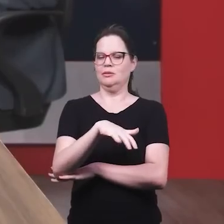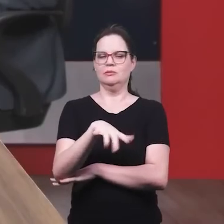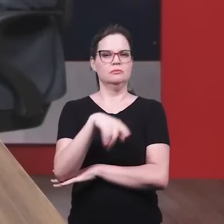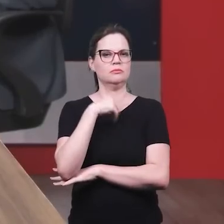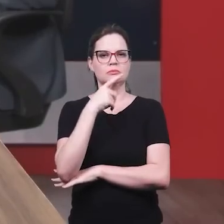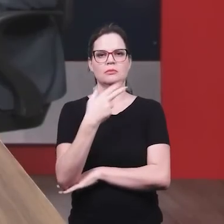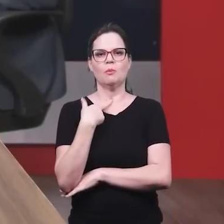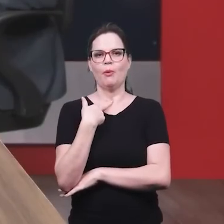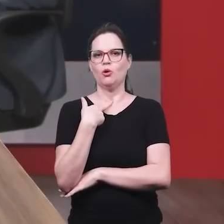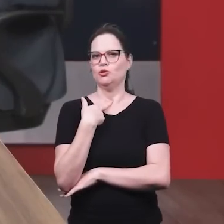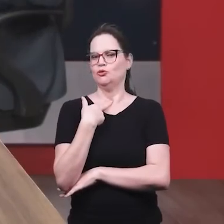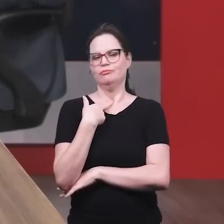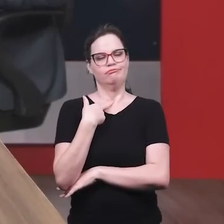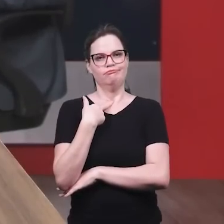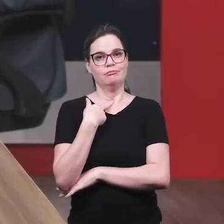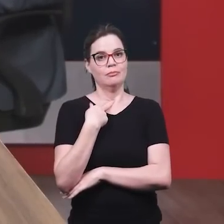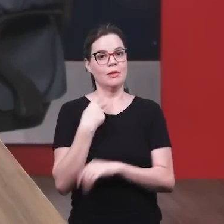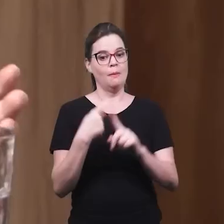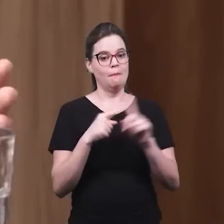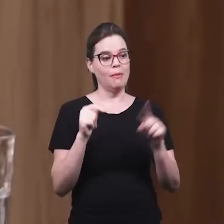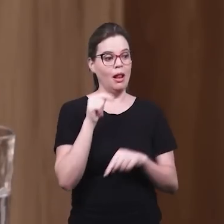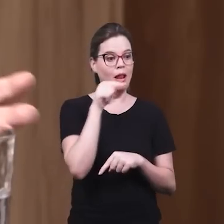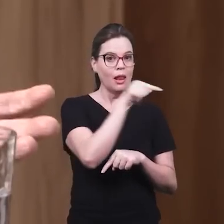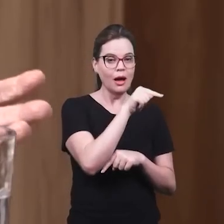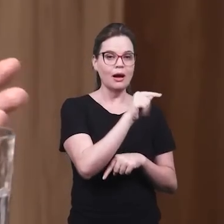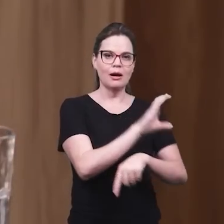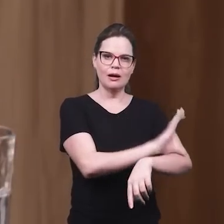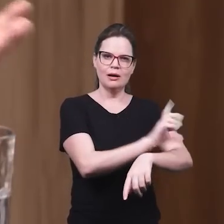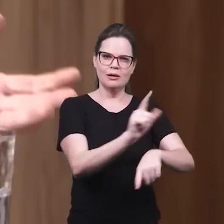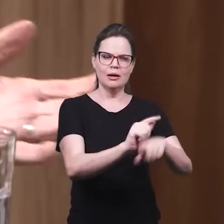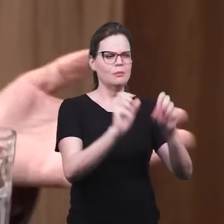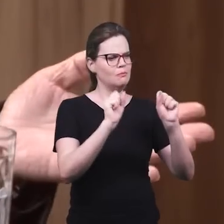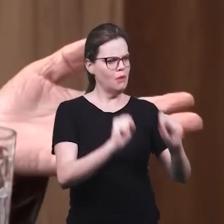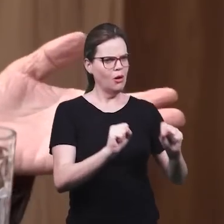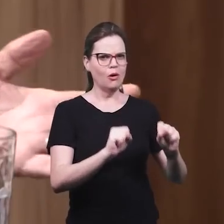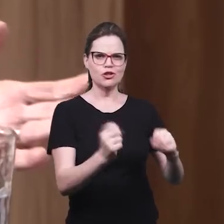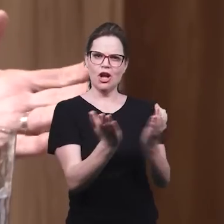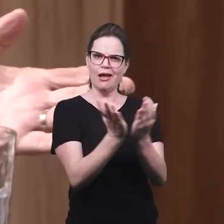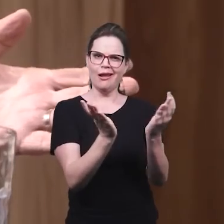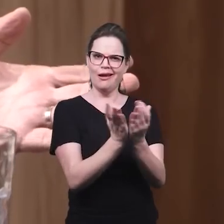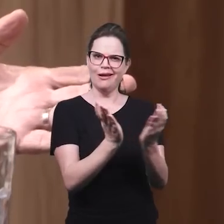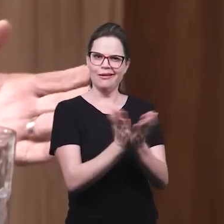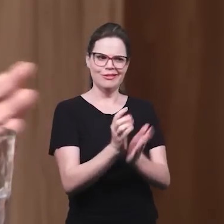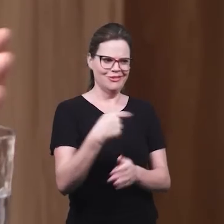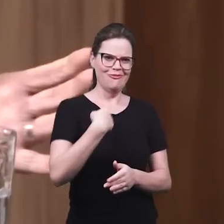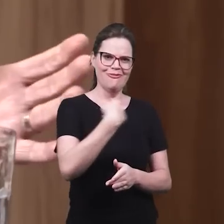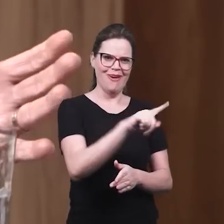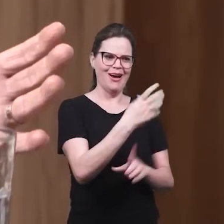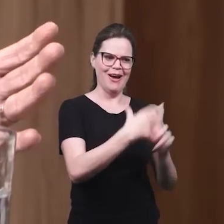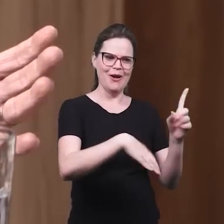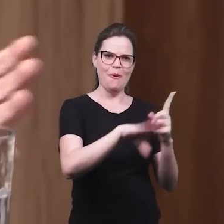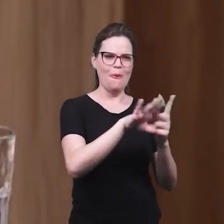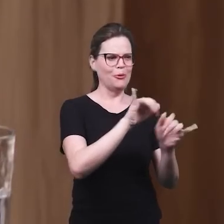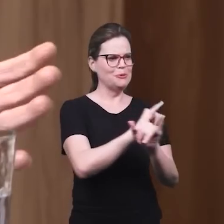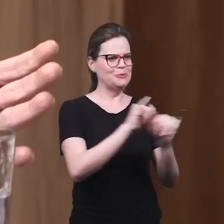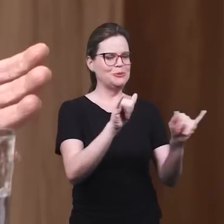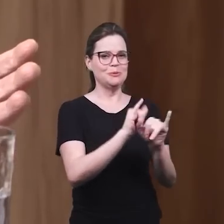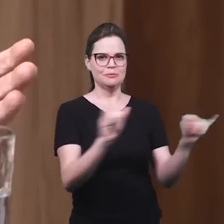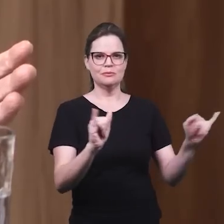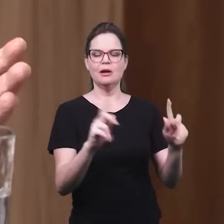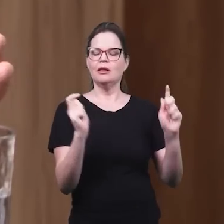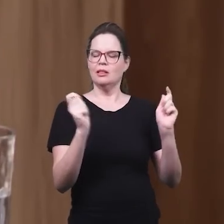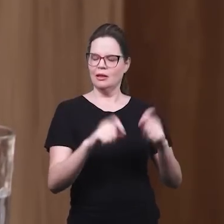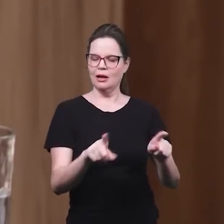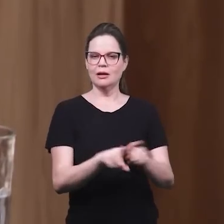da Galileia, e naquela região ali de Nazaré, pode-se fazer, os crentes fazem isso lá. E encontram até a